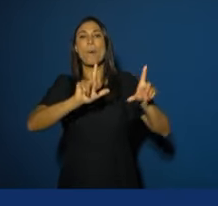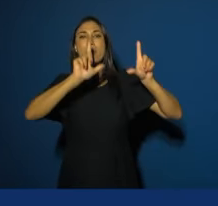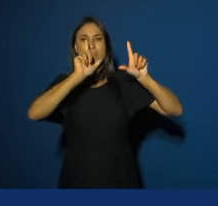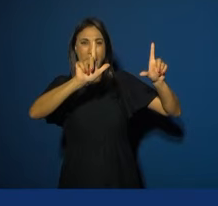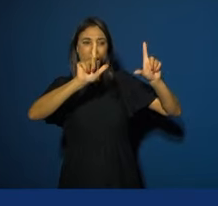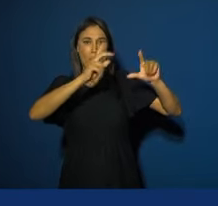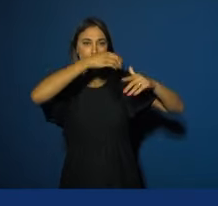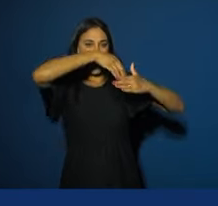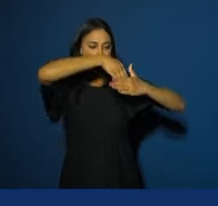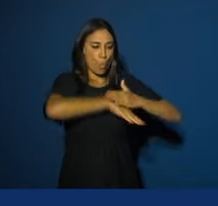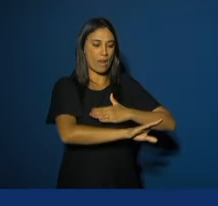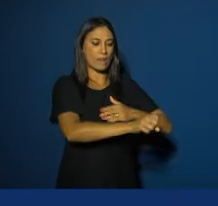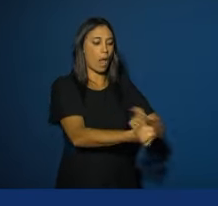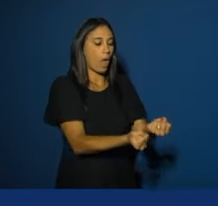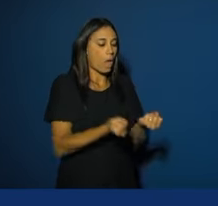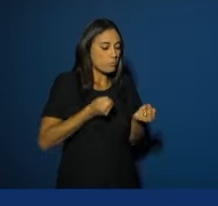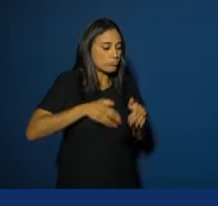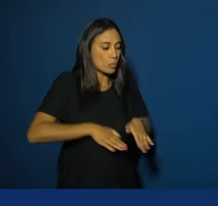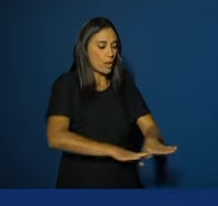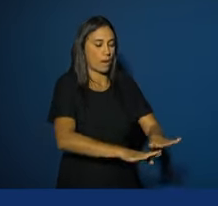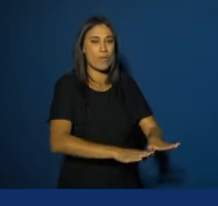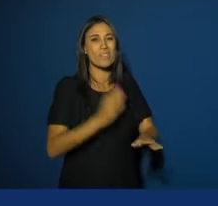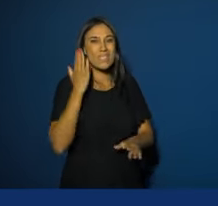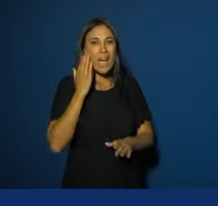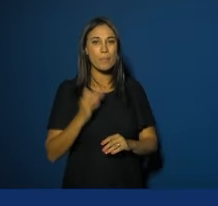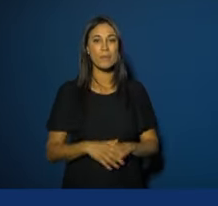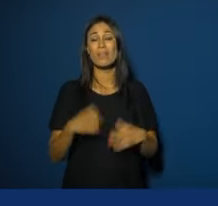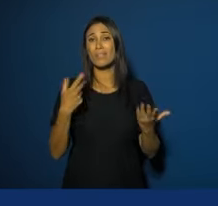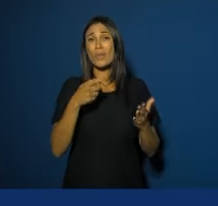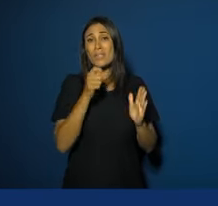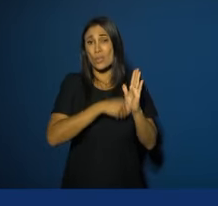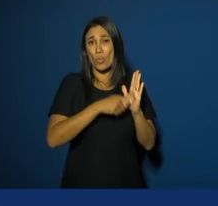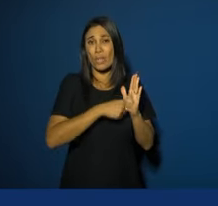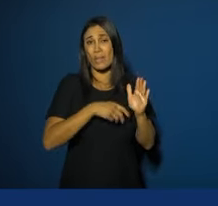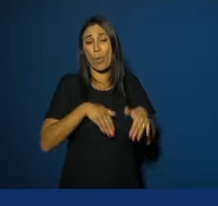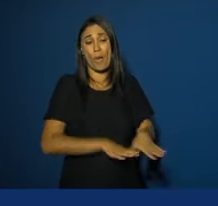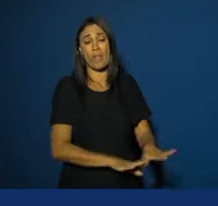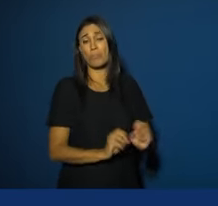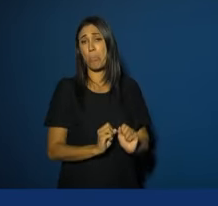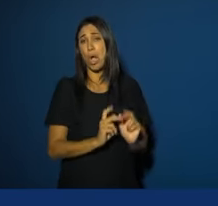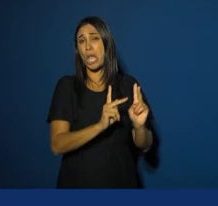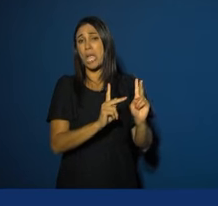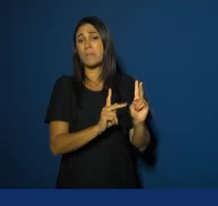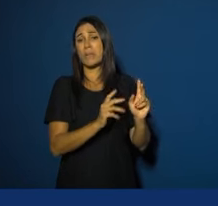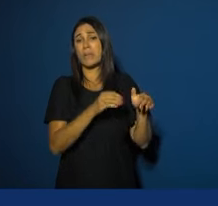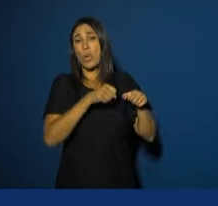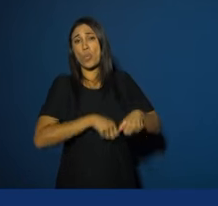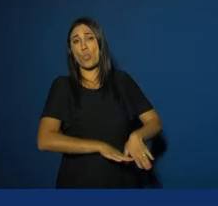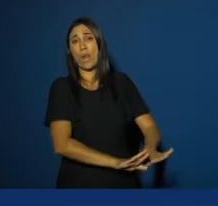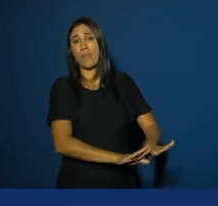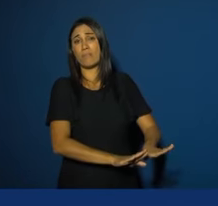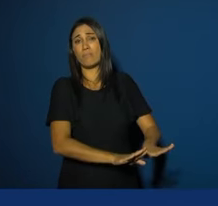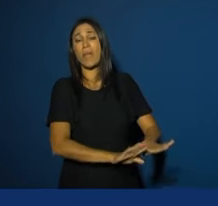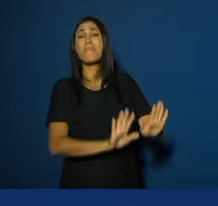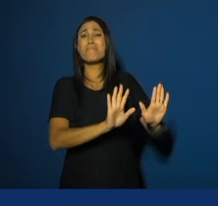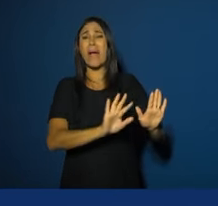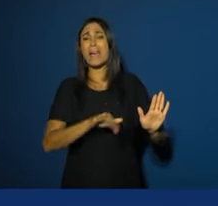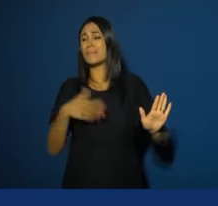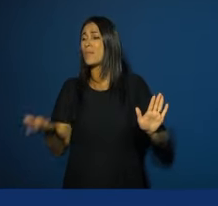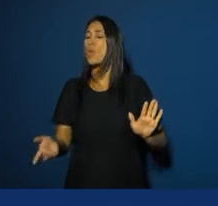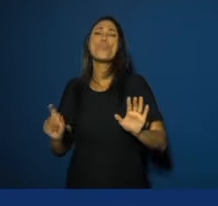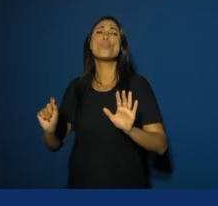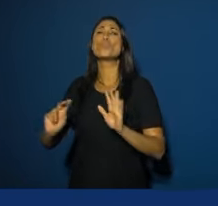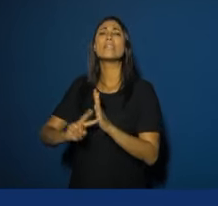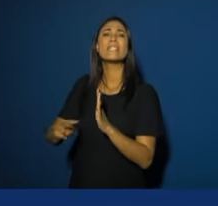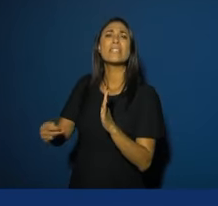gaveta e estão em relicitação Esses contratos Tá bom coloca eles aqui nessa gaveta mas do outro lado o